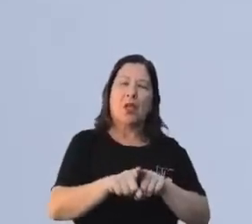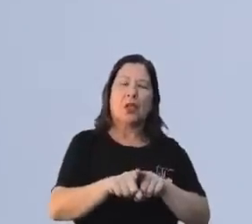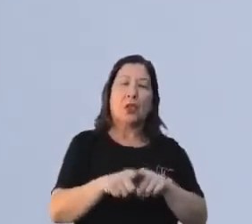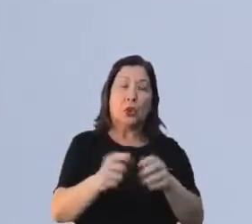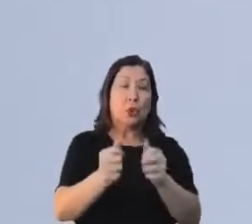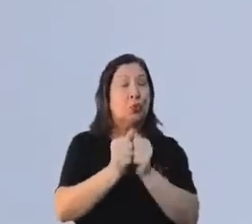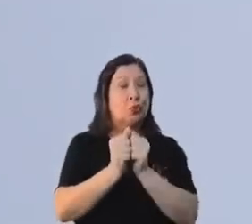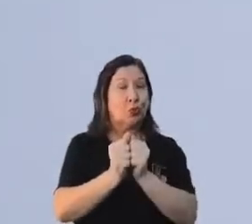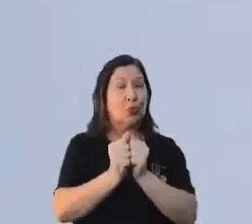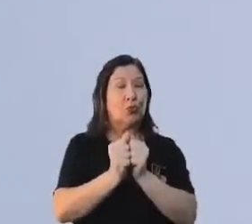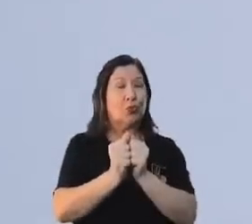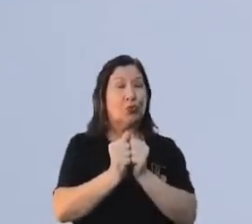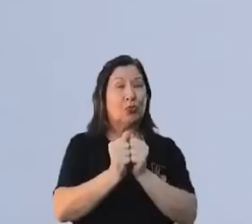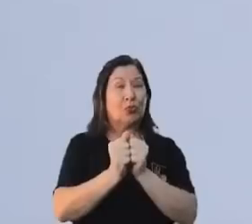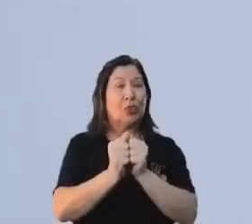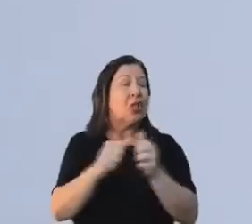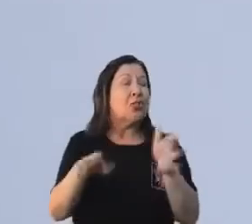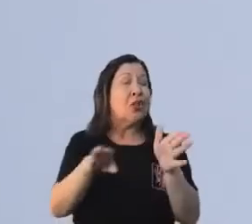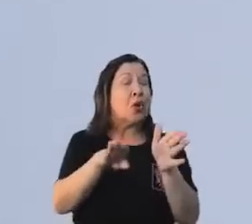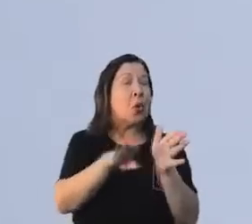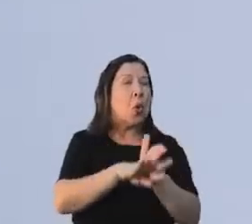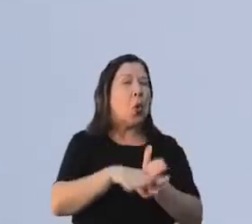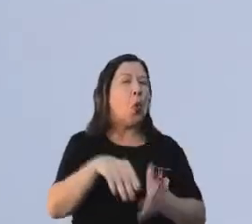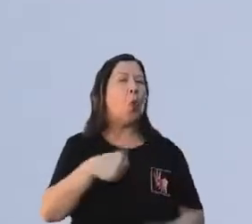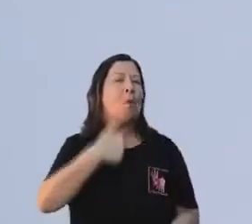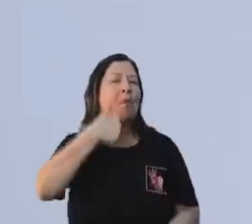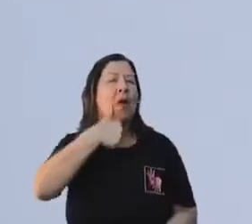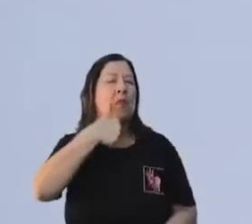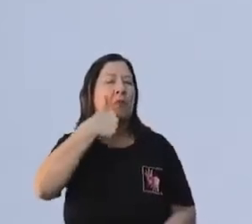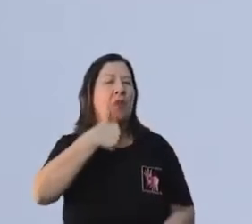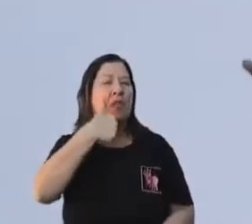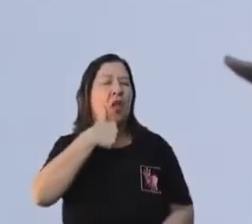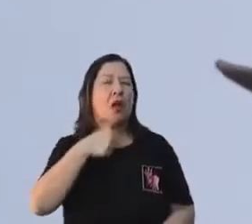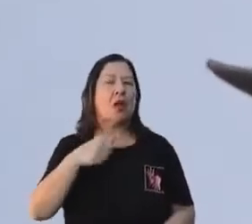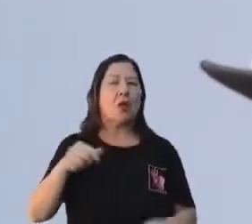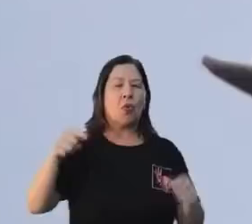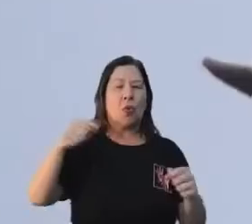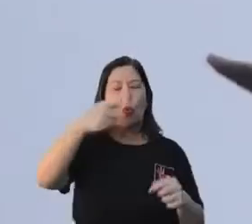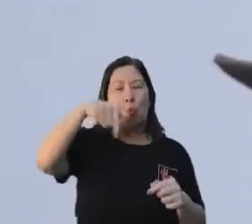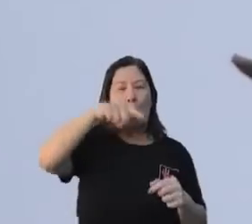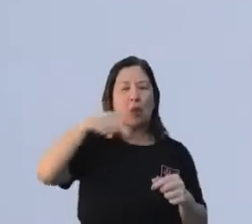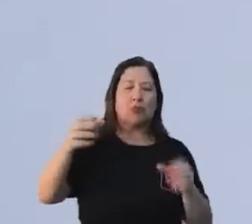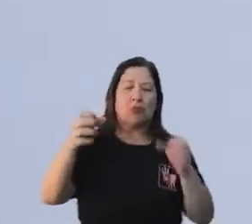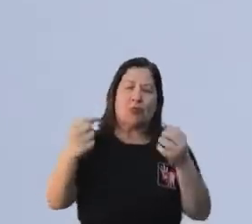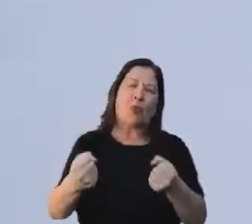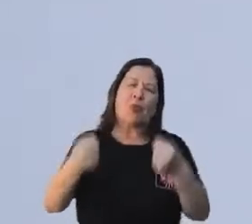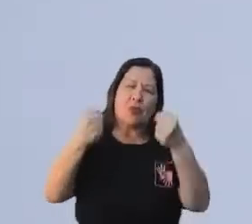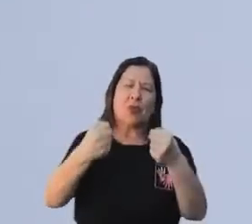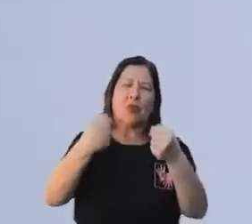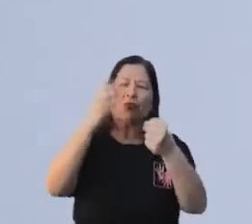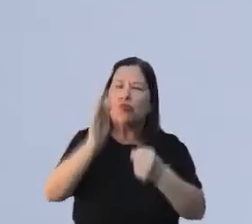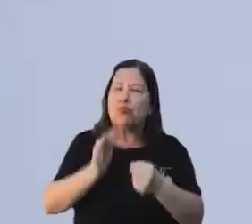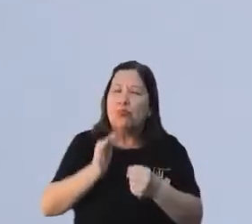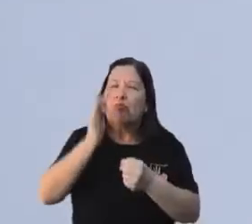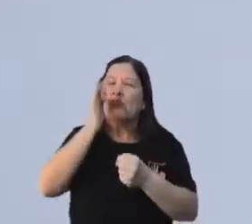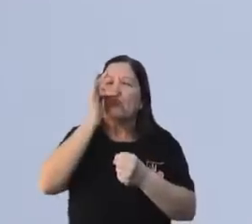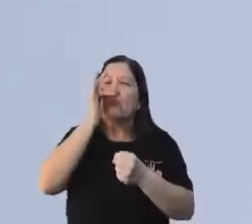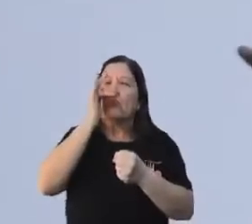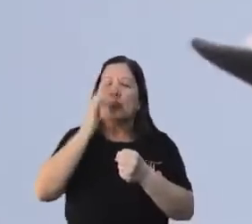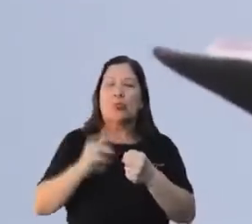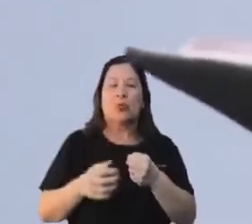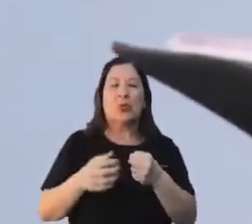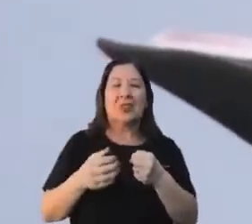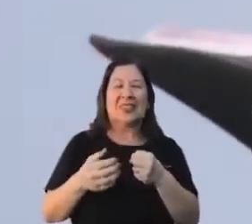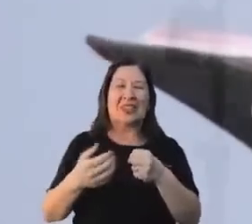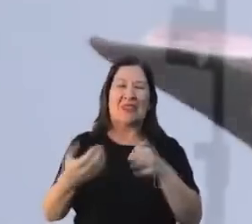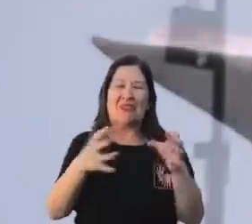veio uma mulher trazendo um vaso de alabastro com preciosíssimo perfume de nardo puro. E quebrando o alabastro,